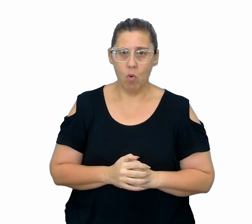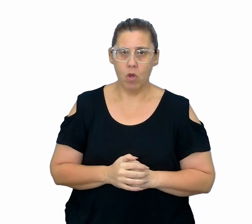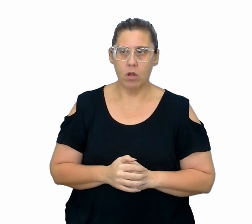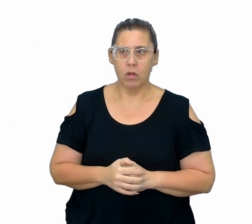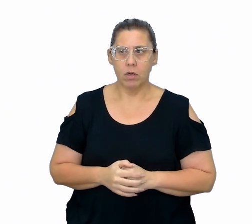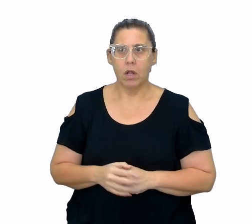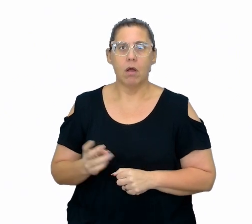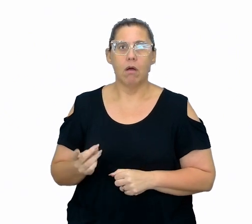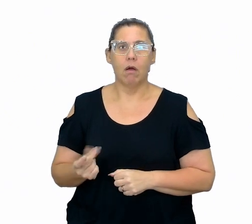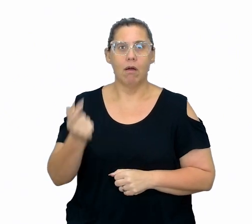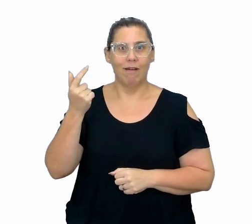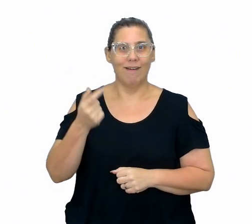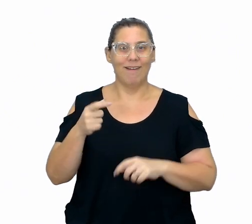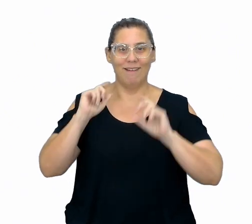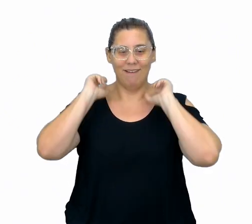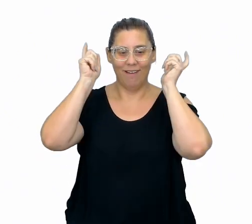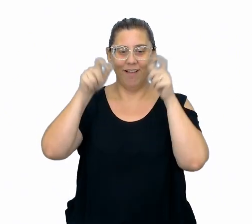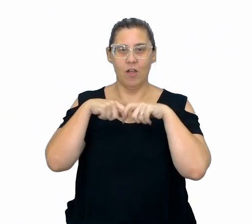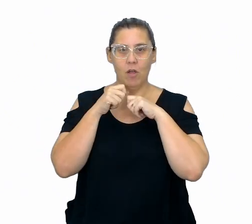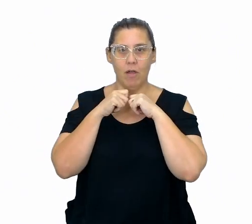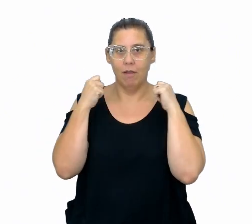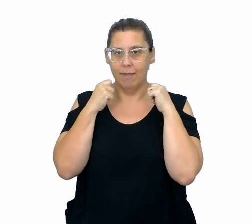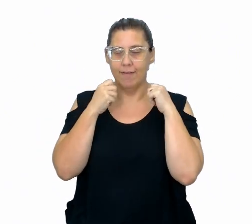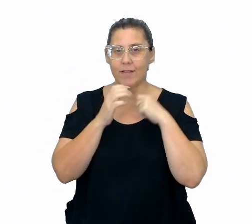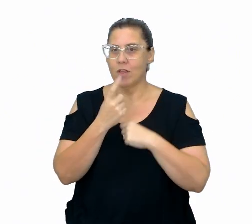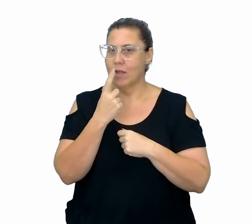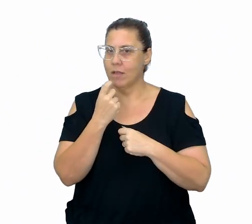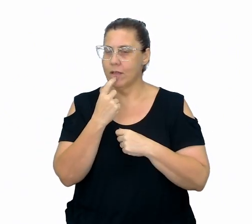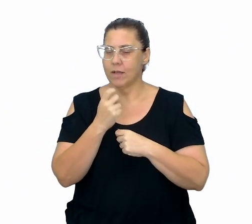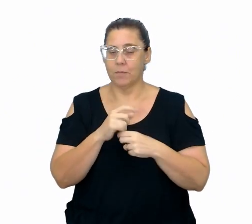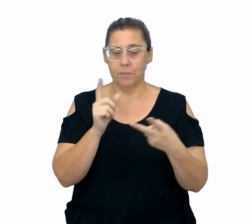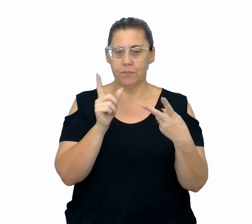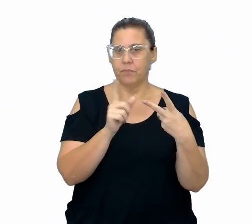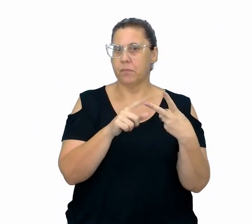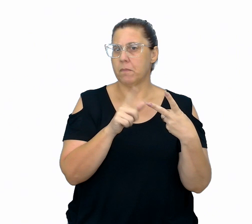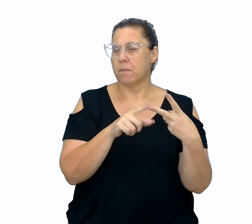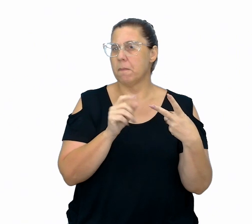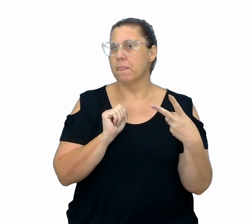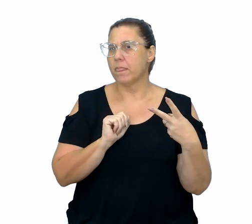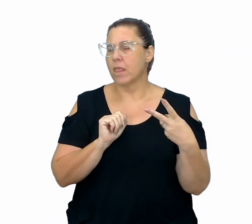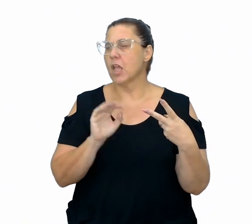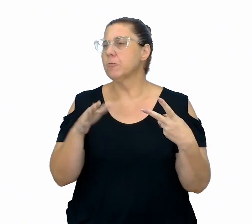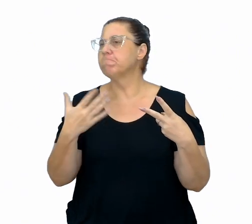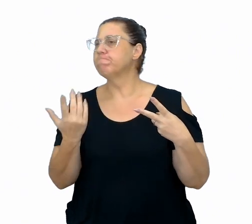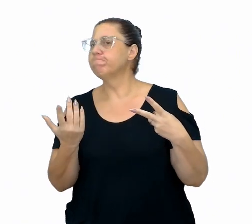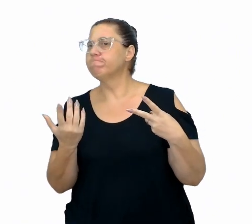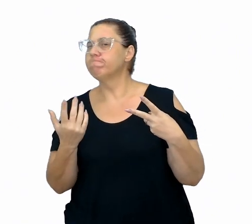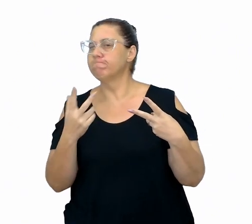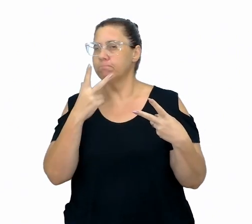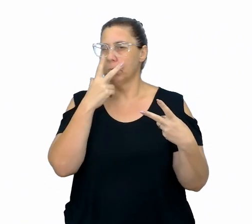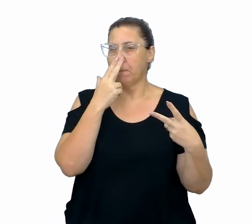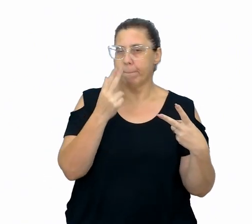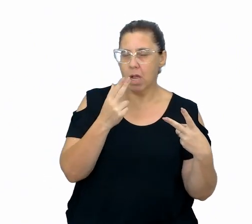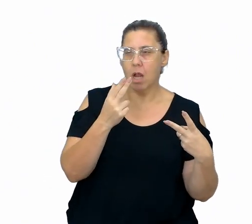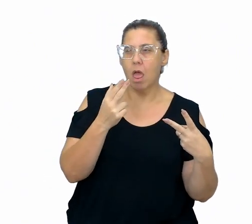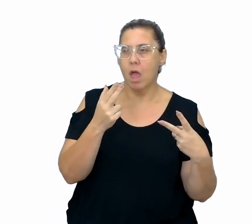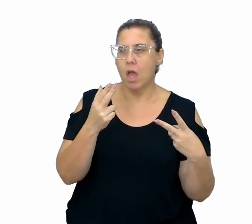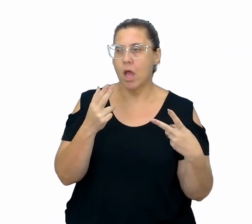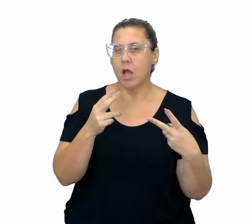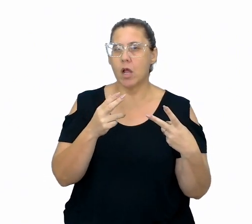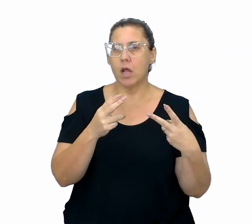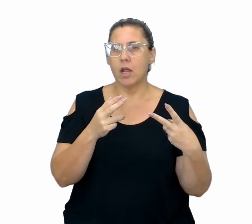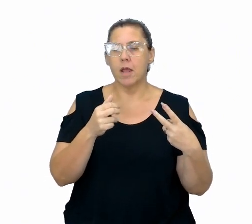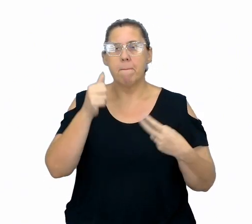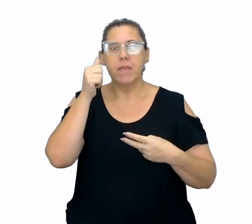tem-se a pista que é Chapeuzinho Vermelho. Agora, no segundo recorte, as pistas parecem nos levar para a